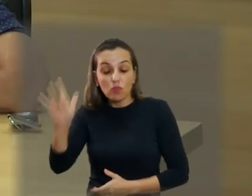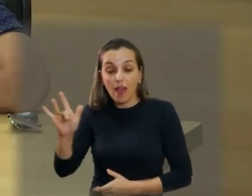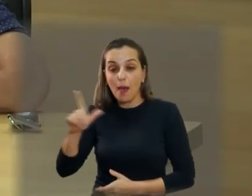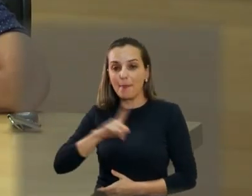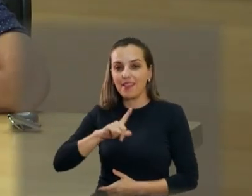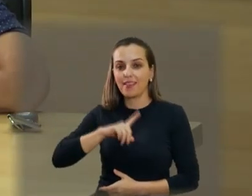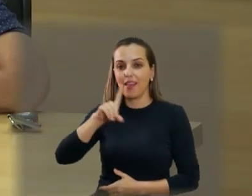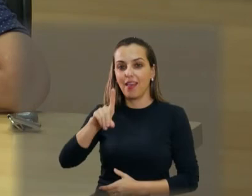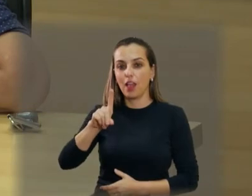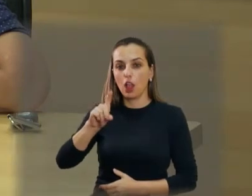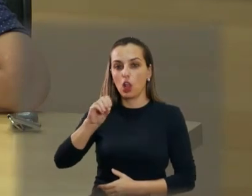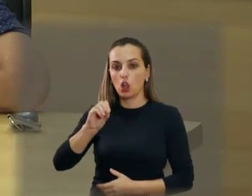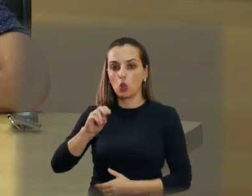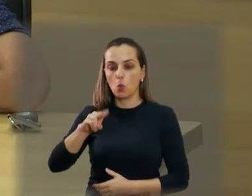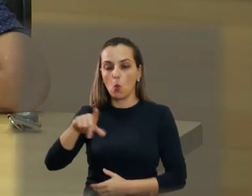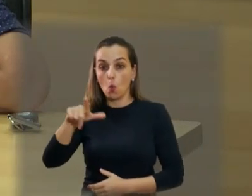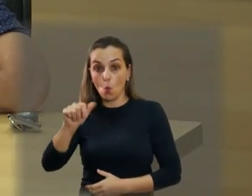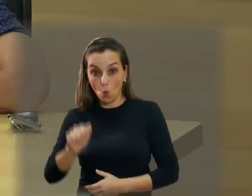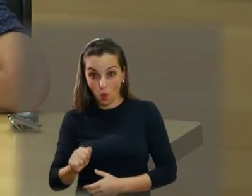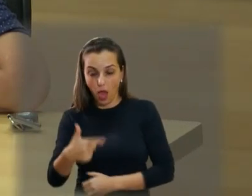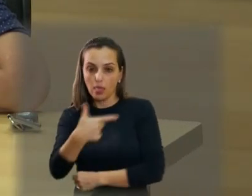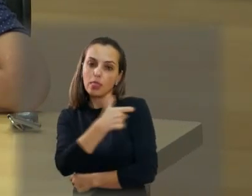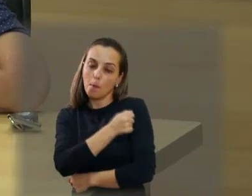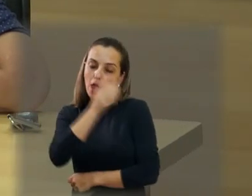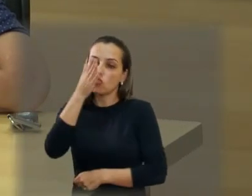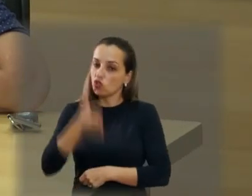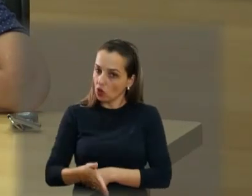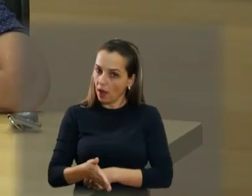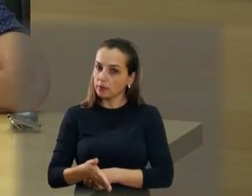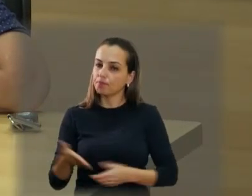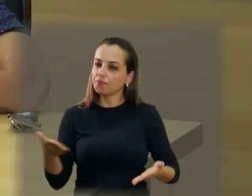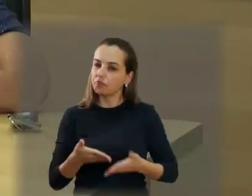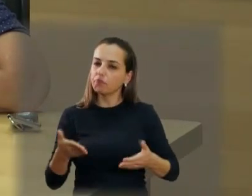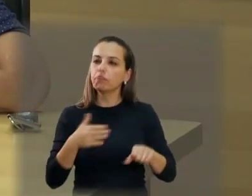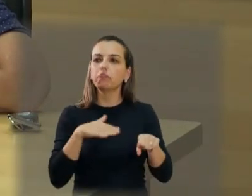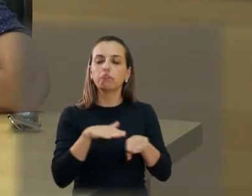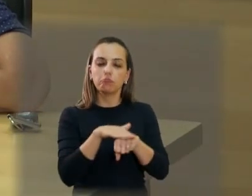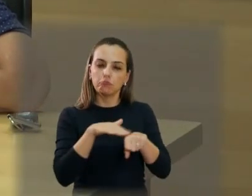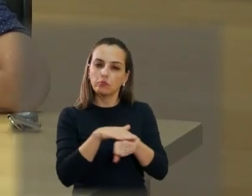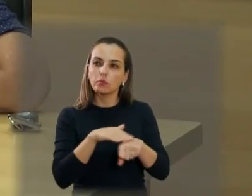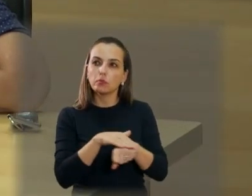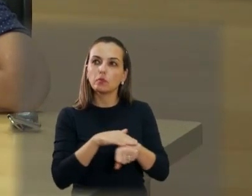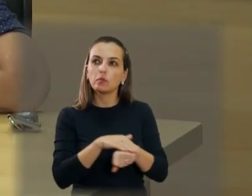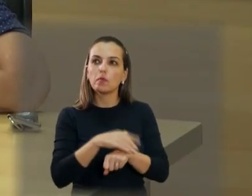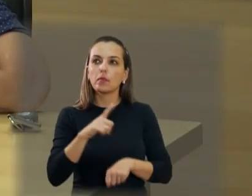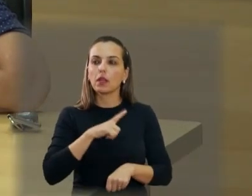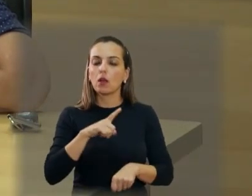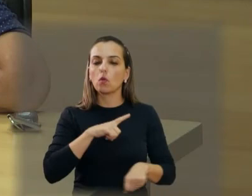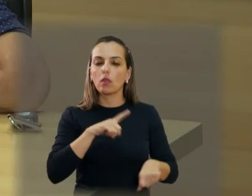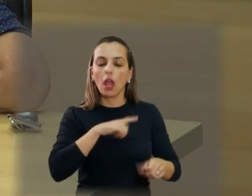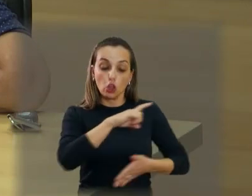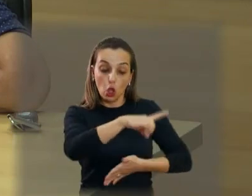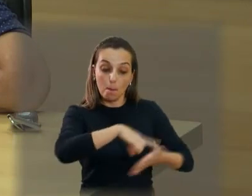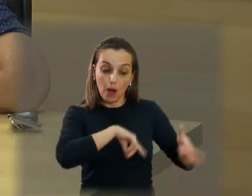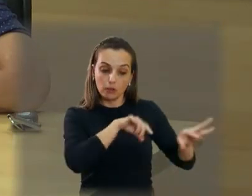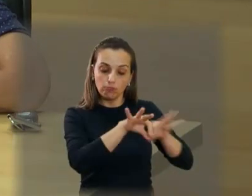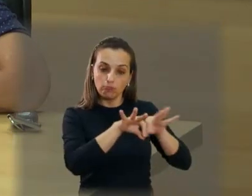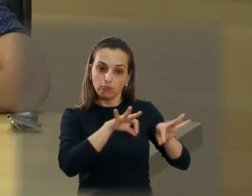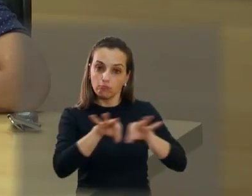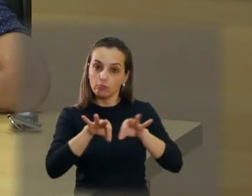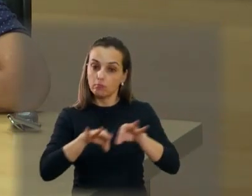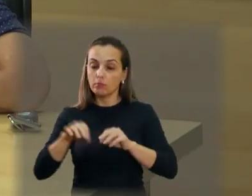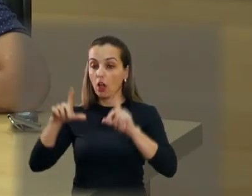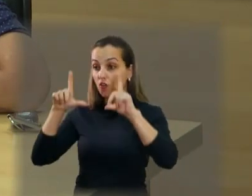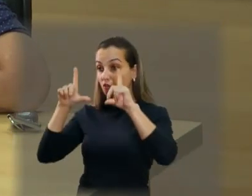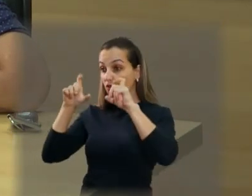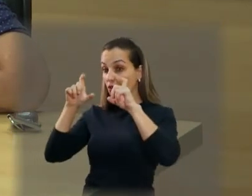imunizadas, né? Então, hoje à tarde, a gente estava conversando e já estão elaborando um novo documento, que realmente fotógrafo